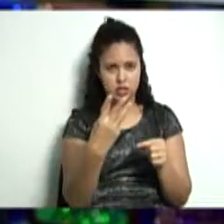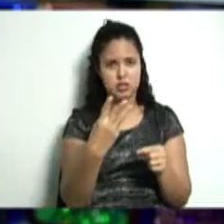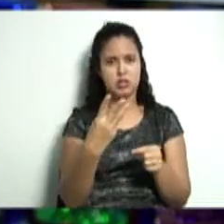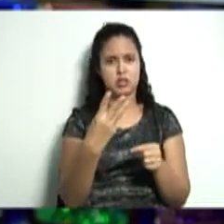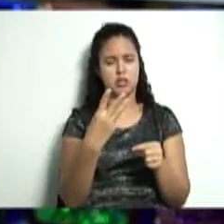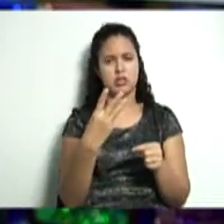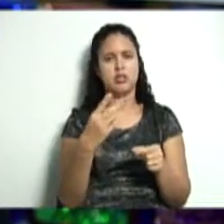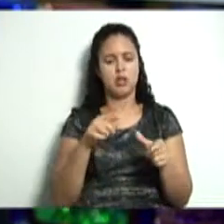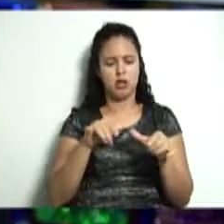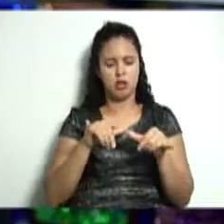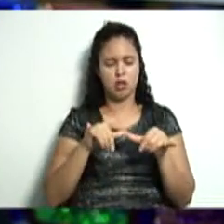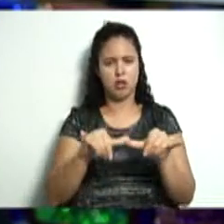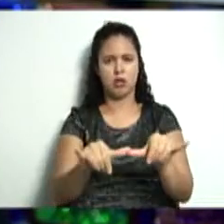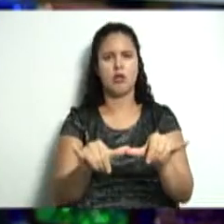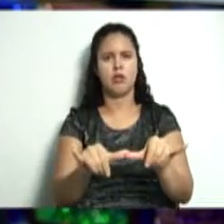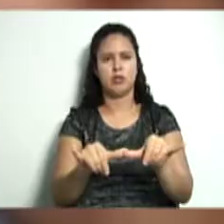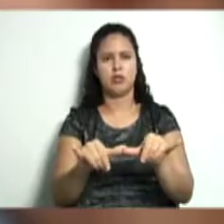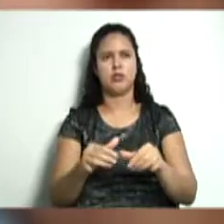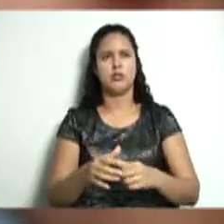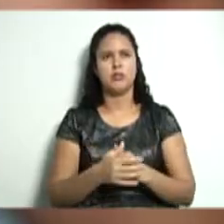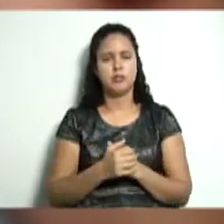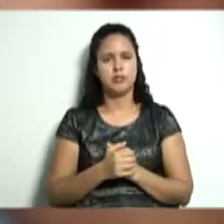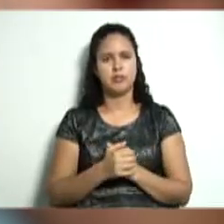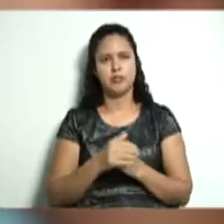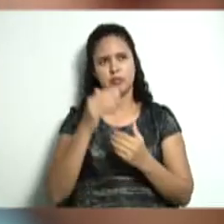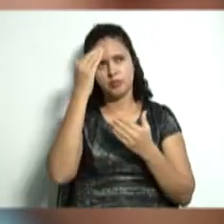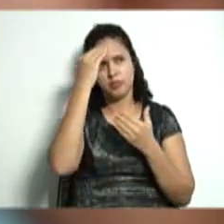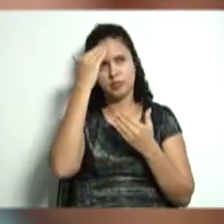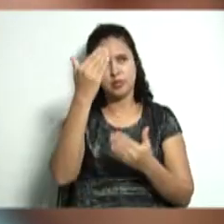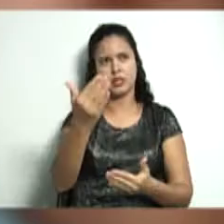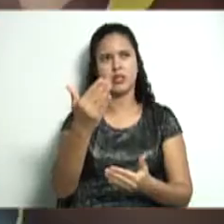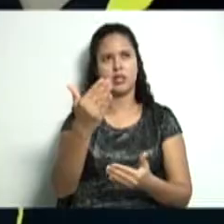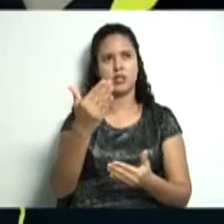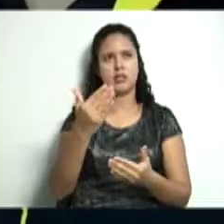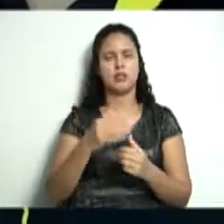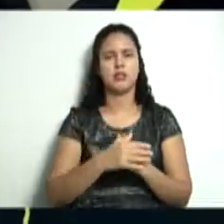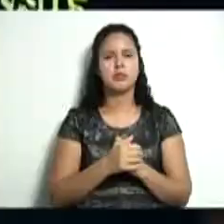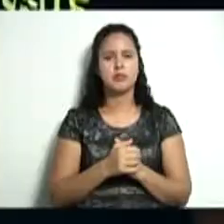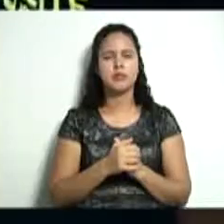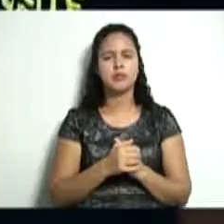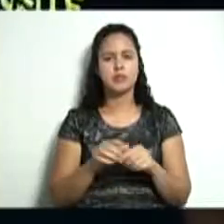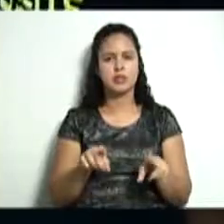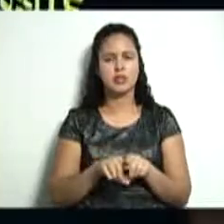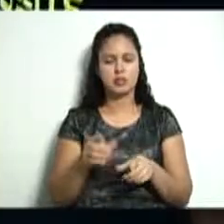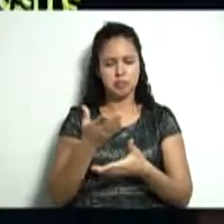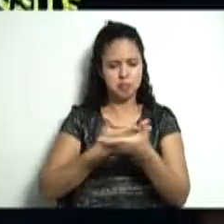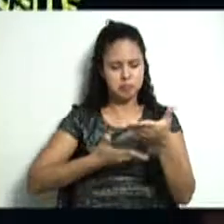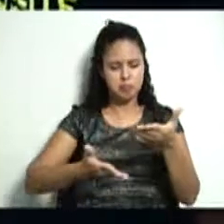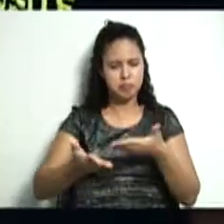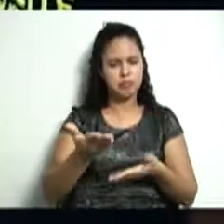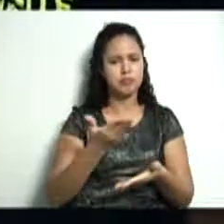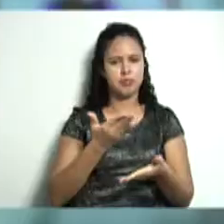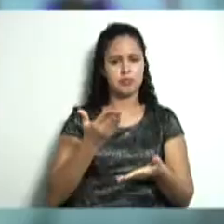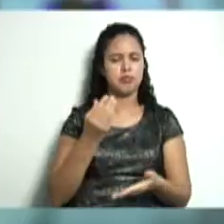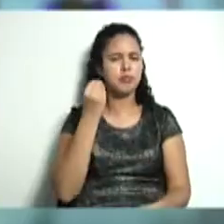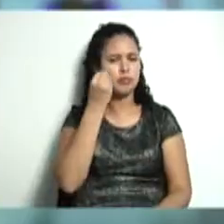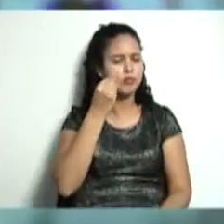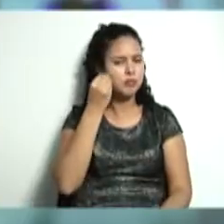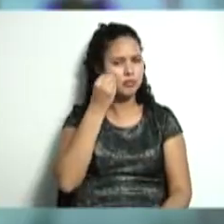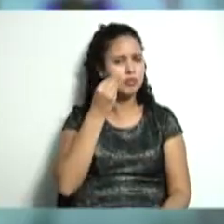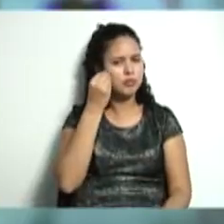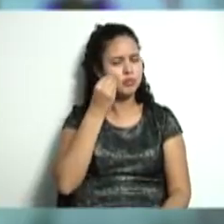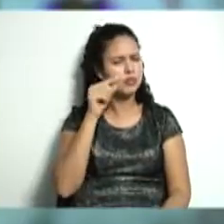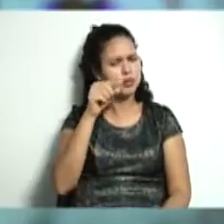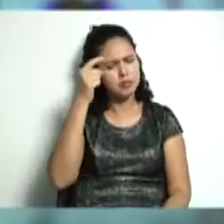ajuda, é claro, da cooperativa. Muito obrigada, Dionis, pela entrevista e por ter compartilhado a sua experiência aqui com a gente. E para você